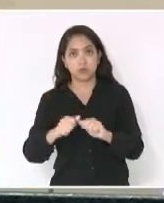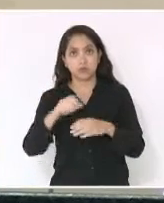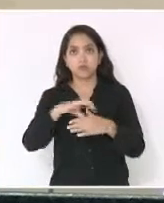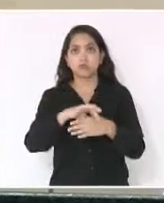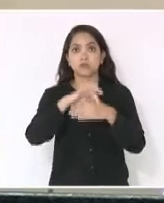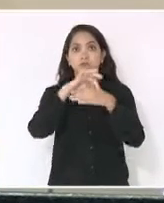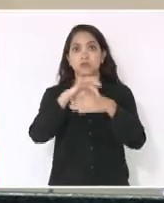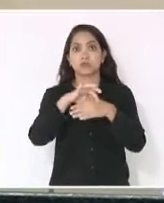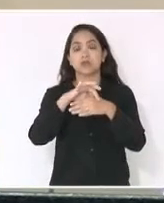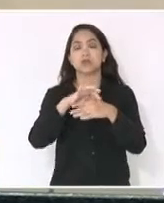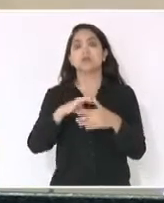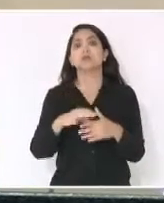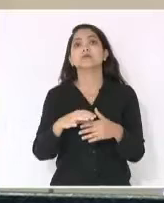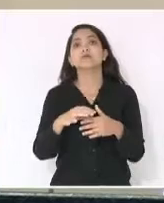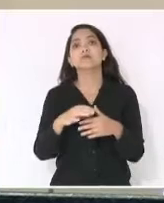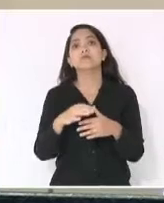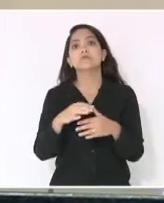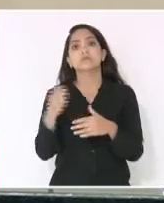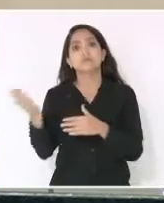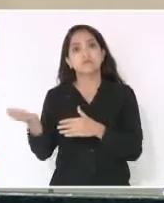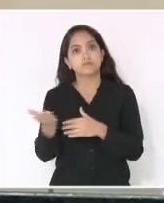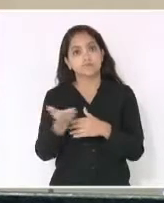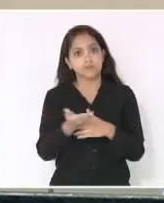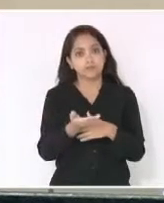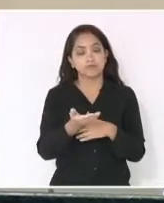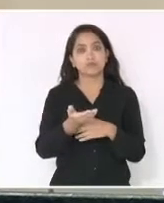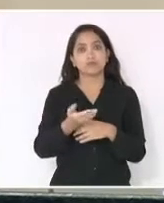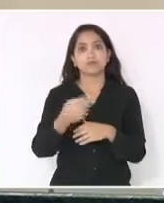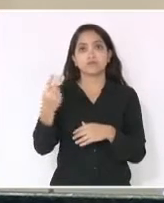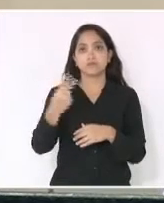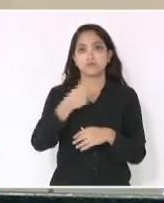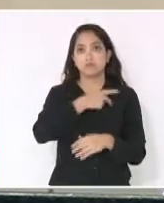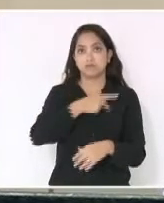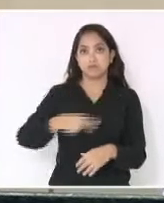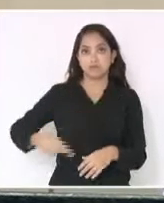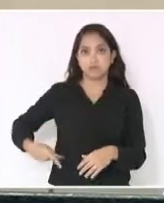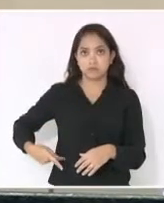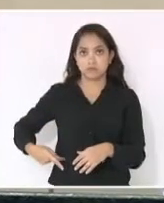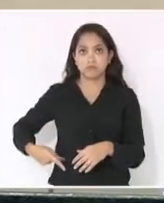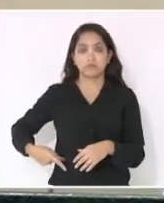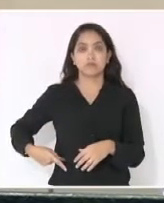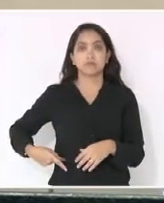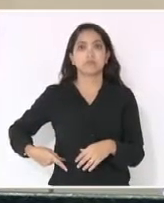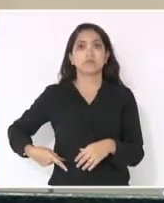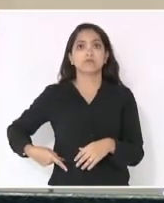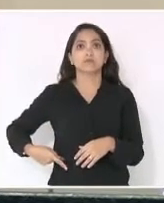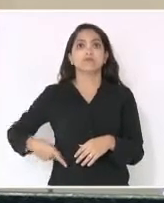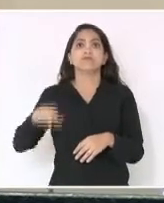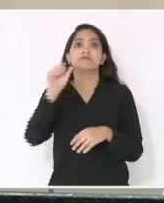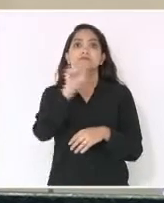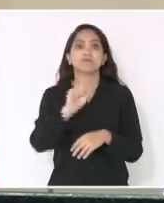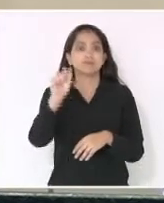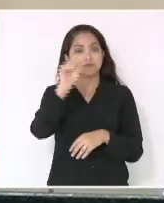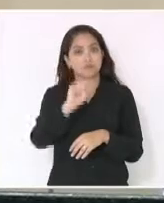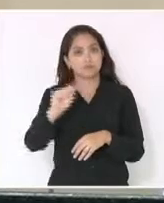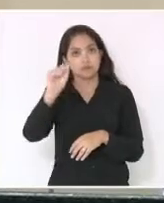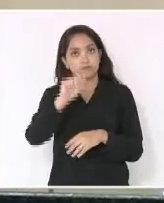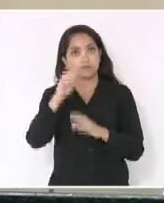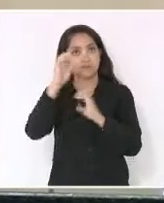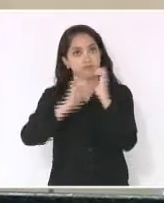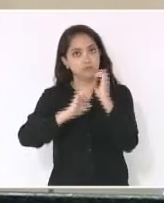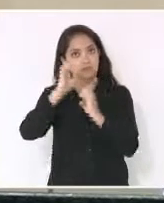partidos concedeu a palavra o vice presidente da federação das associações empresariais de santa catarina